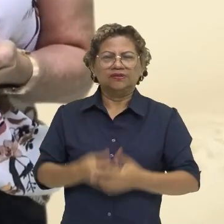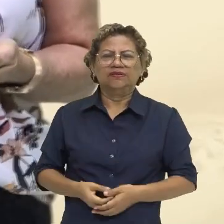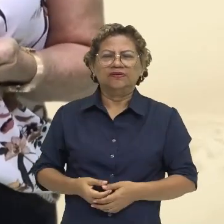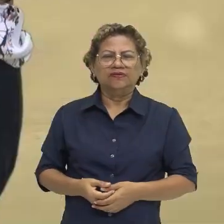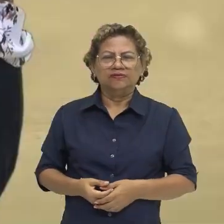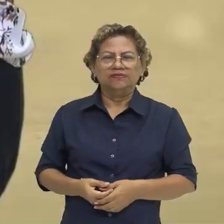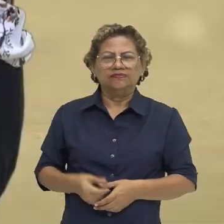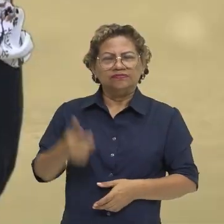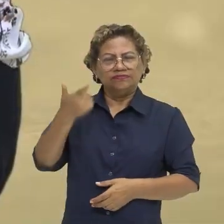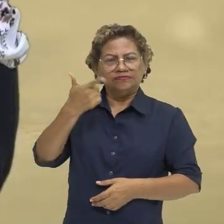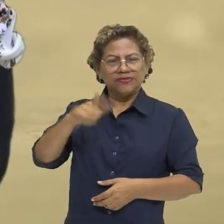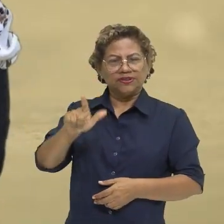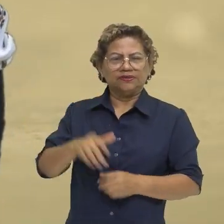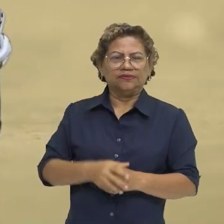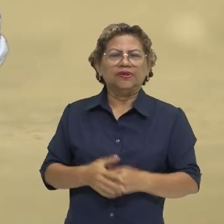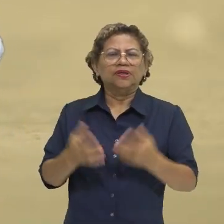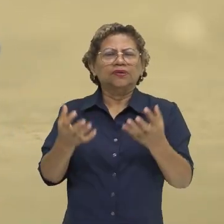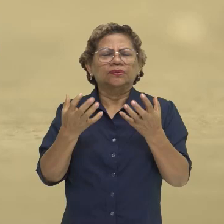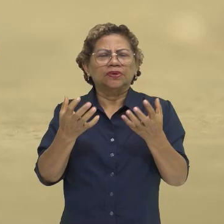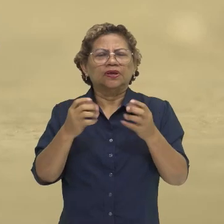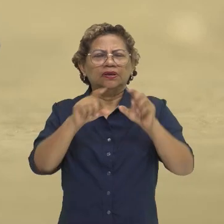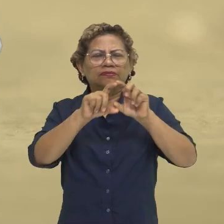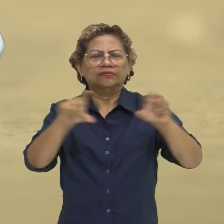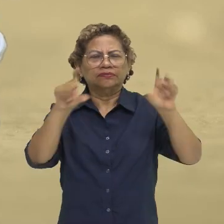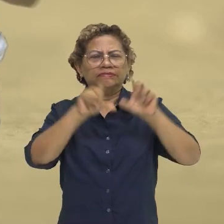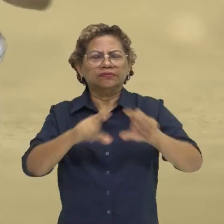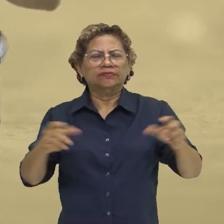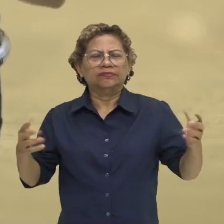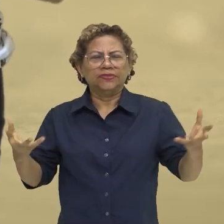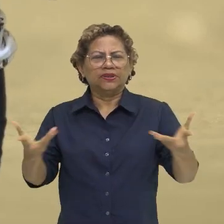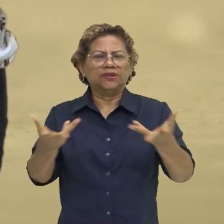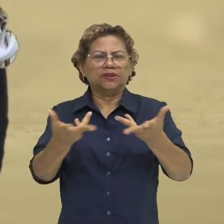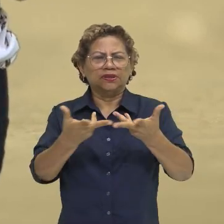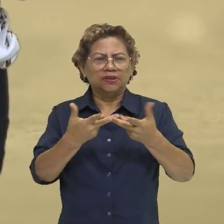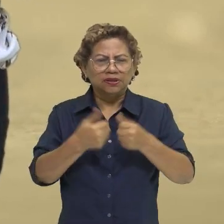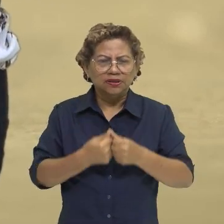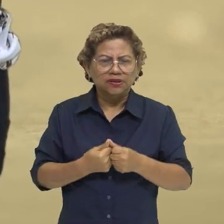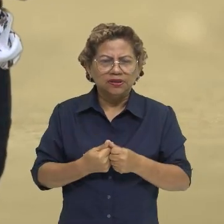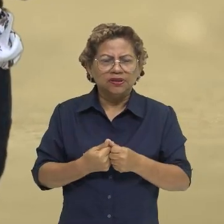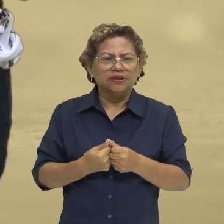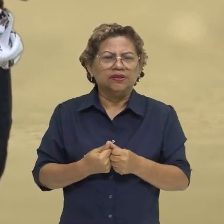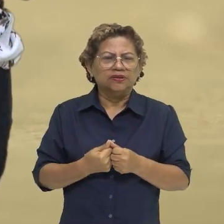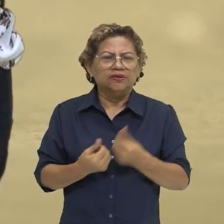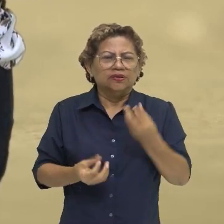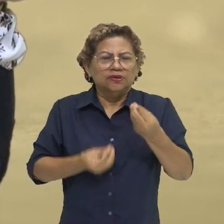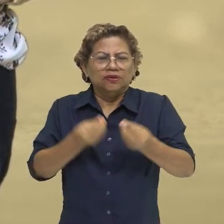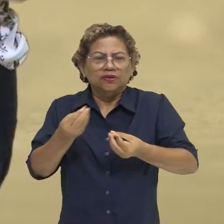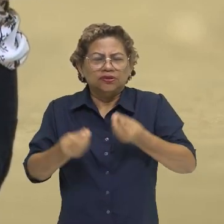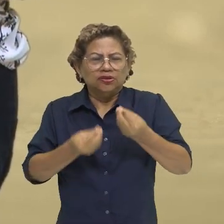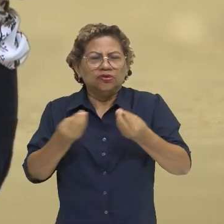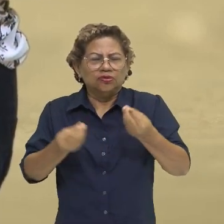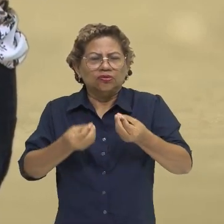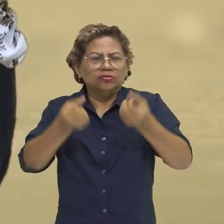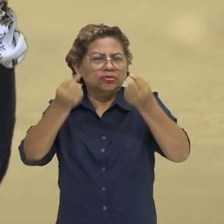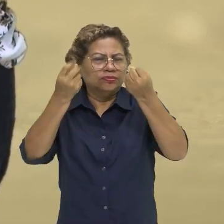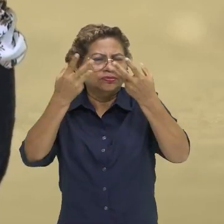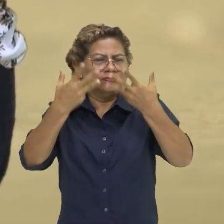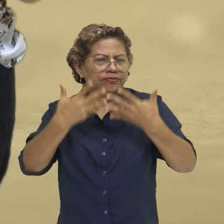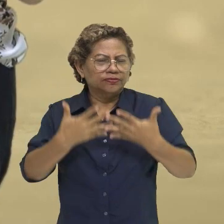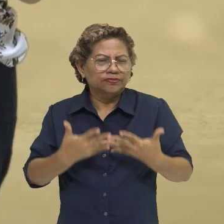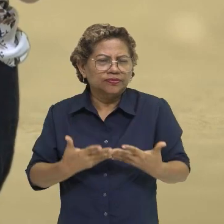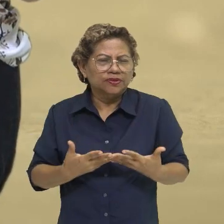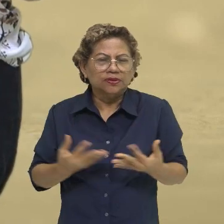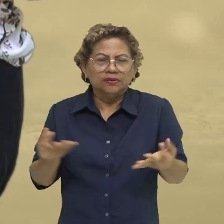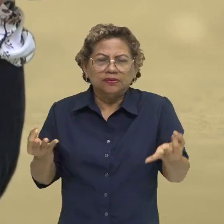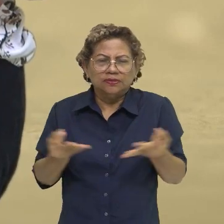como Rubim. Quero que a estrofe cristalina, dobrada ao jeito do Ourives, saia da oficina sem